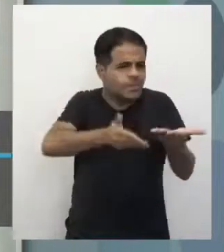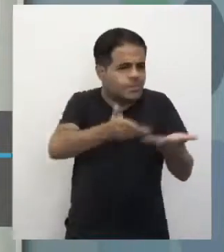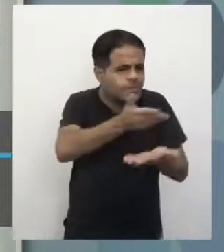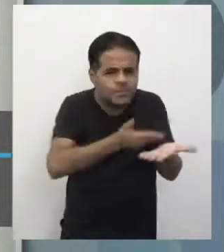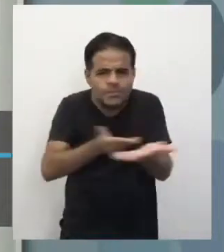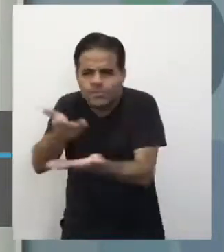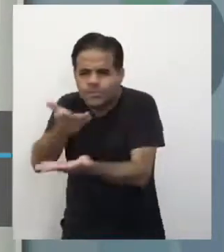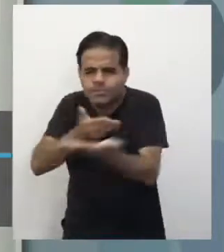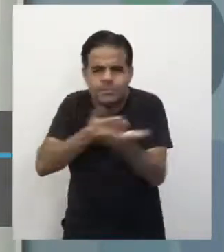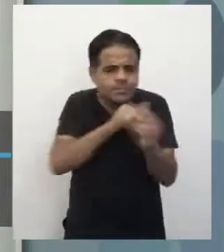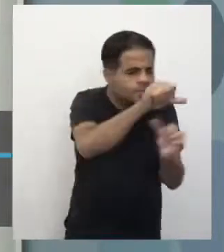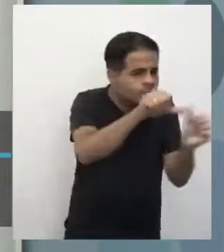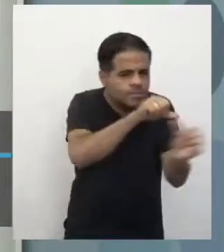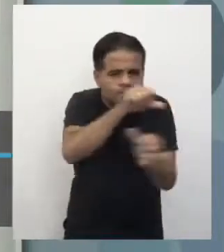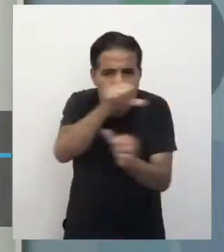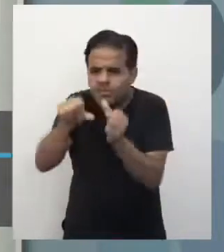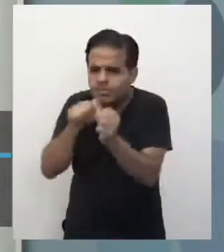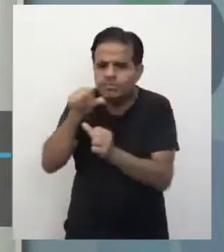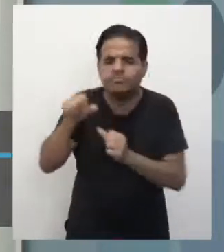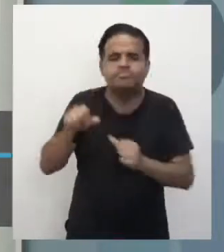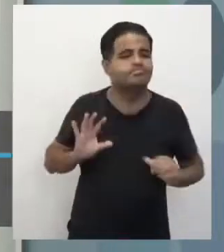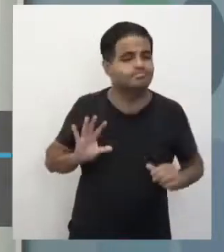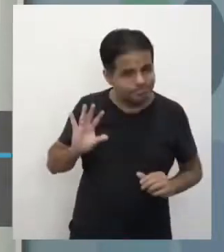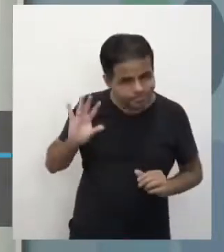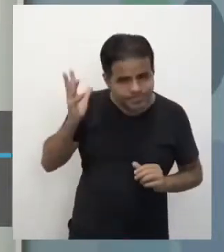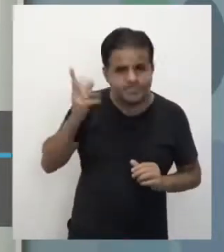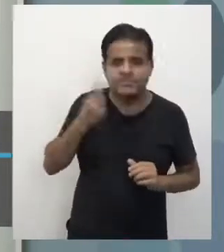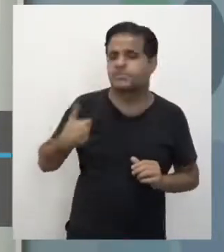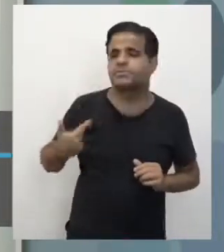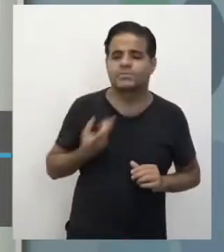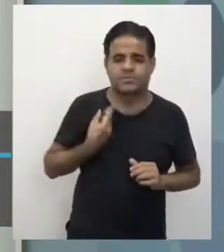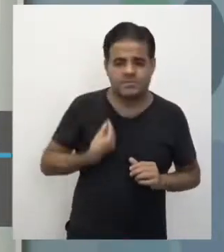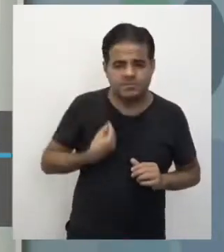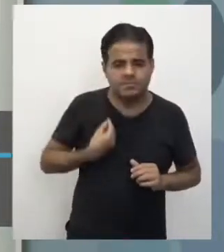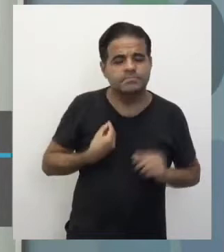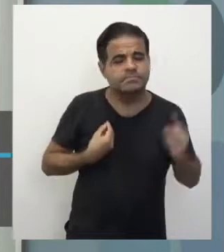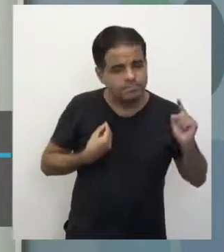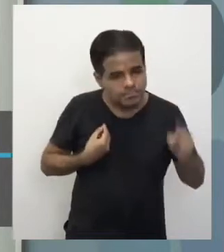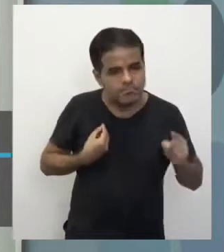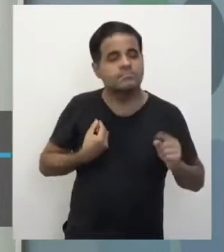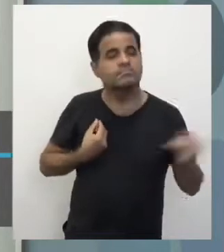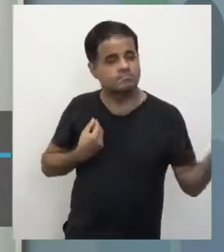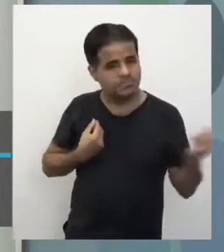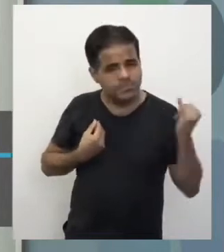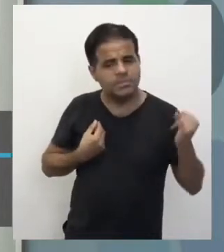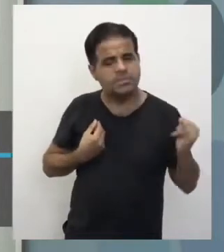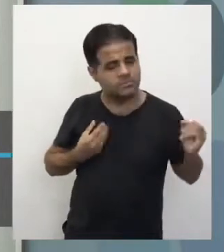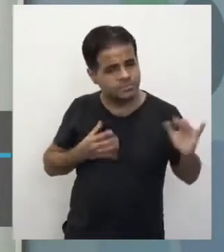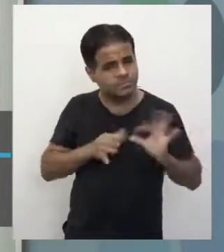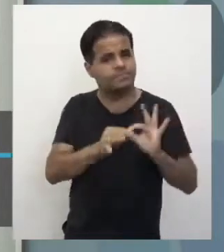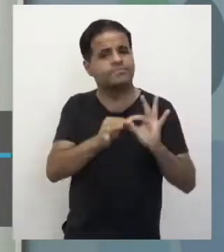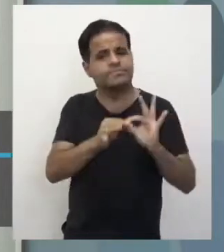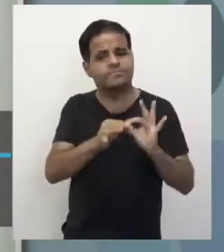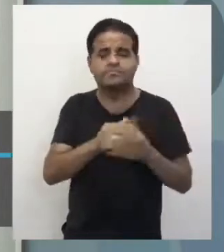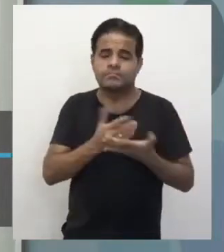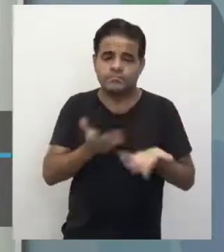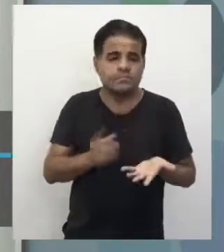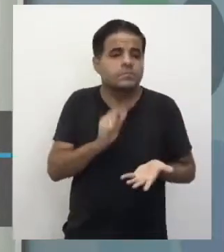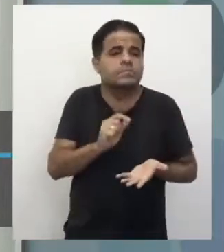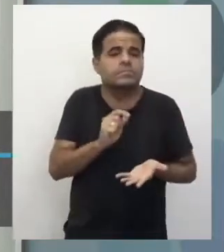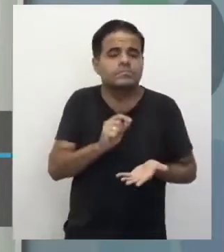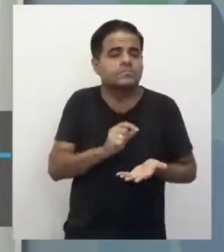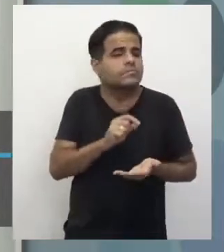diferentes, mudanças físicas que acontecem na nossa vida. E aí, nesse sentido, é importante a gente conceituar, então, afinal de contas, o que